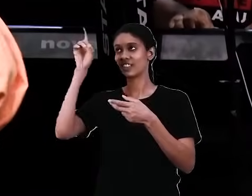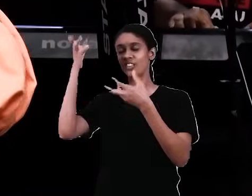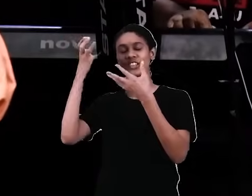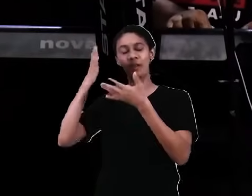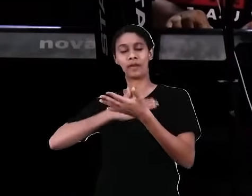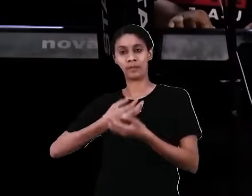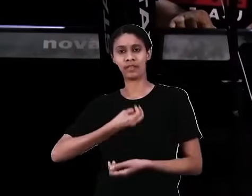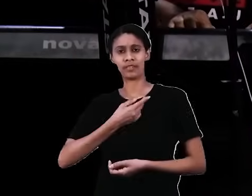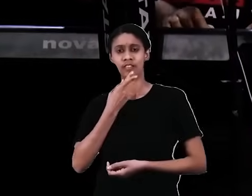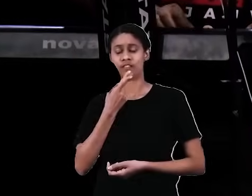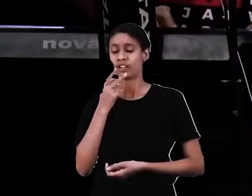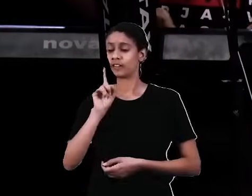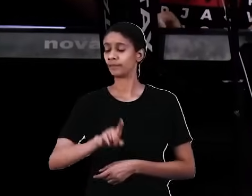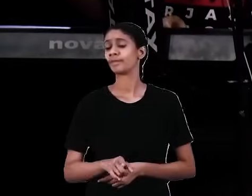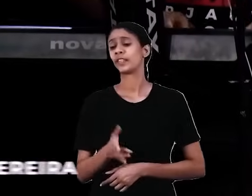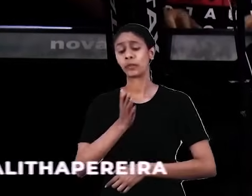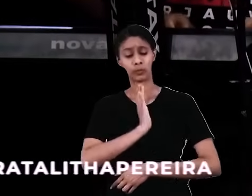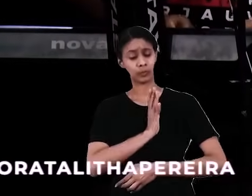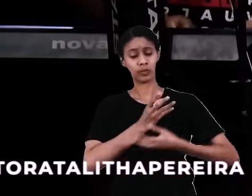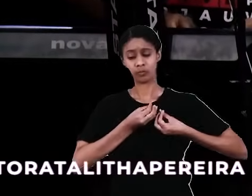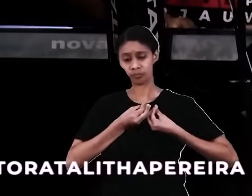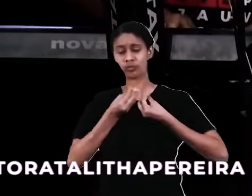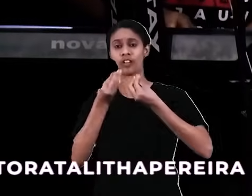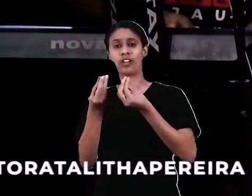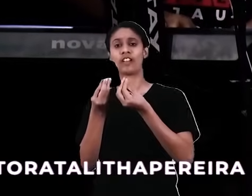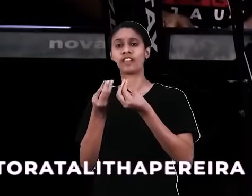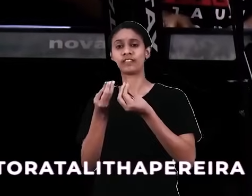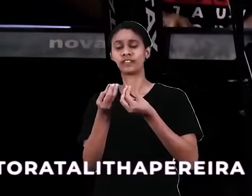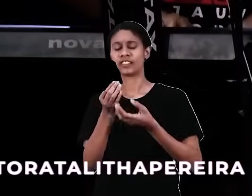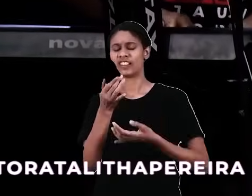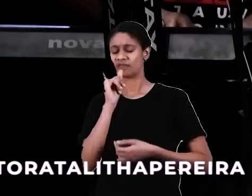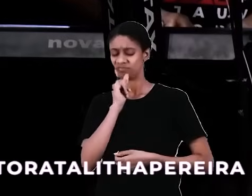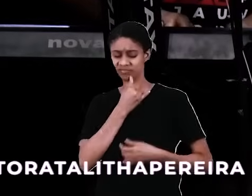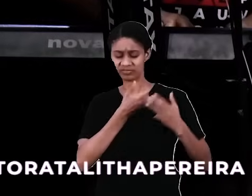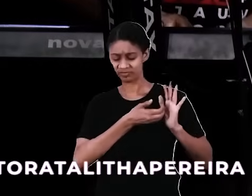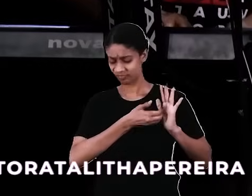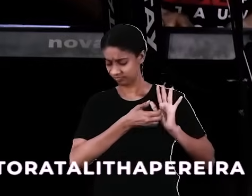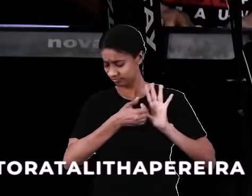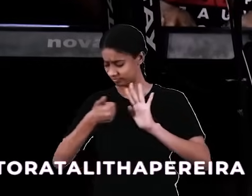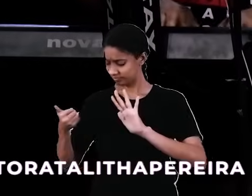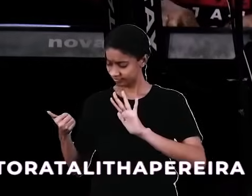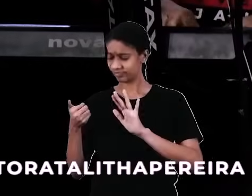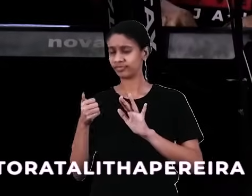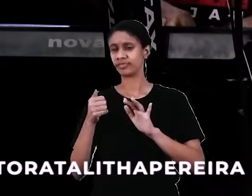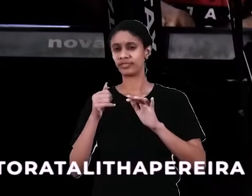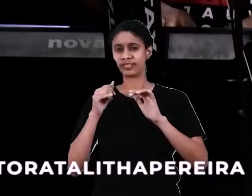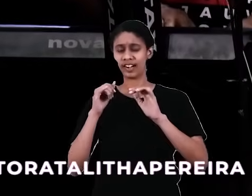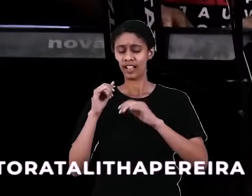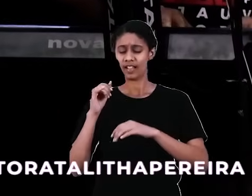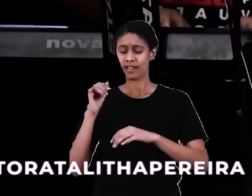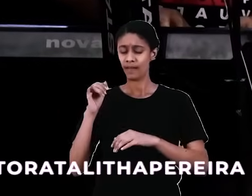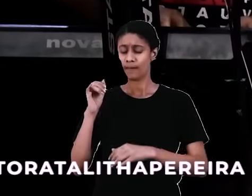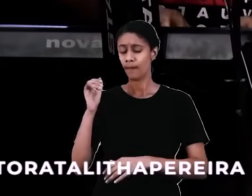vou deixar aí do meu coração a tristeza, a mágoa, o ressentimento que o